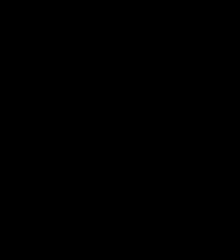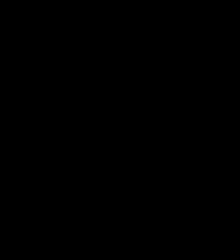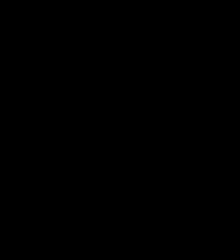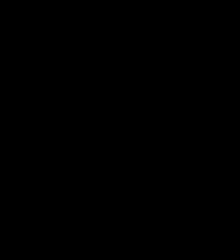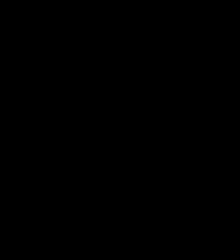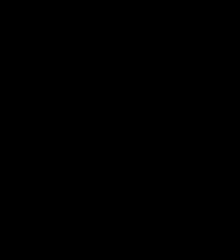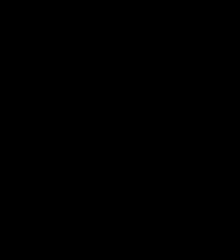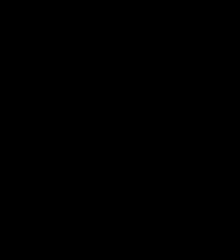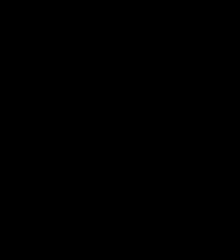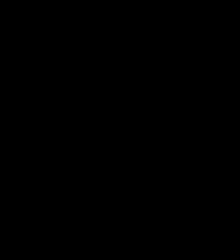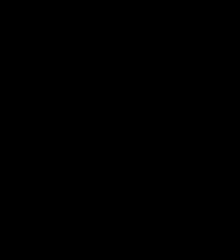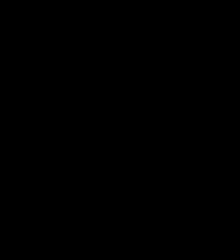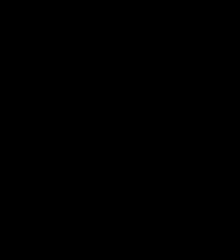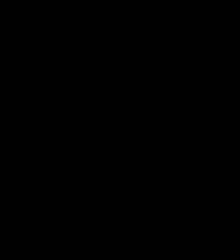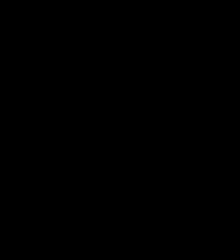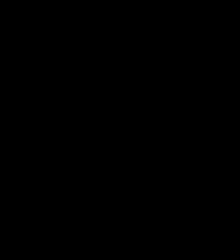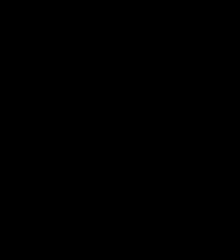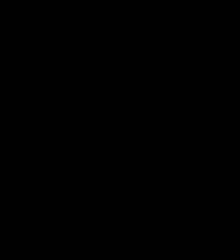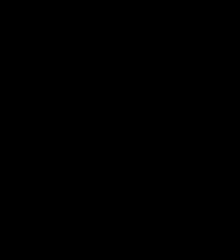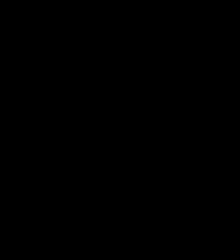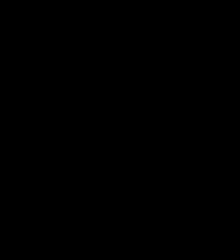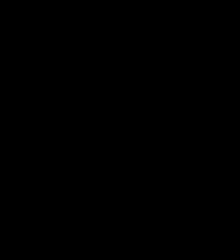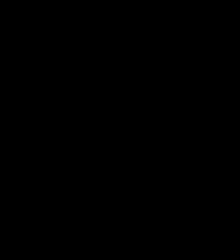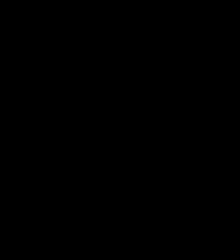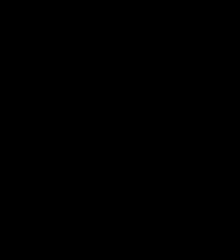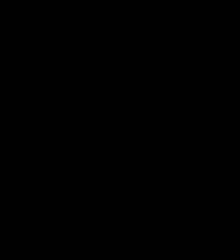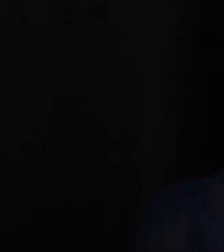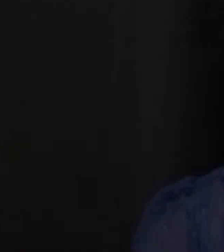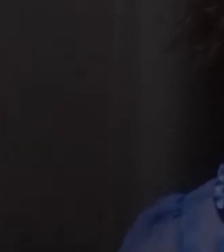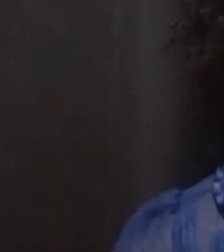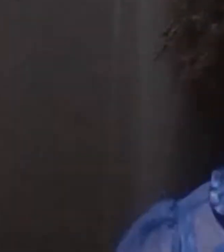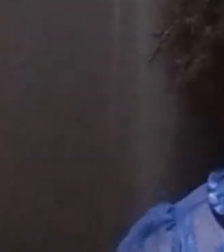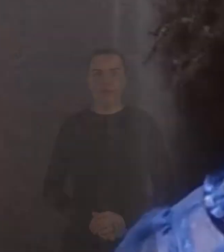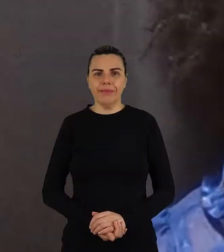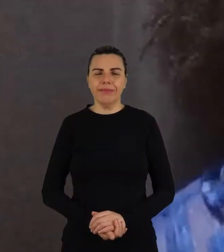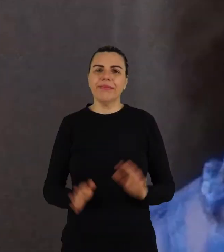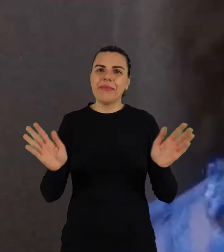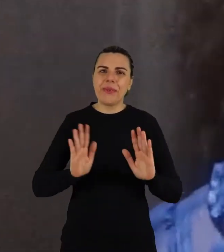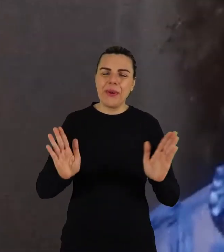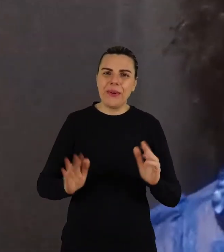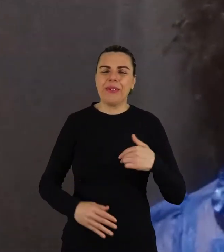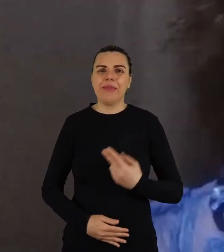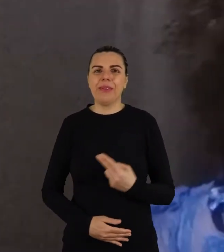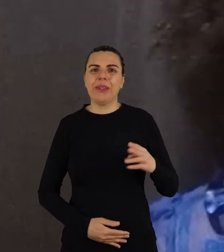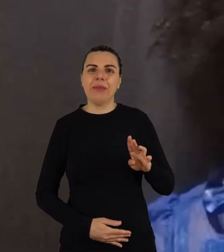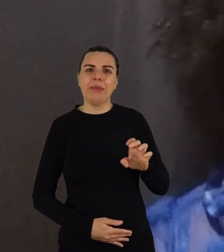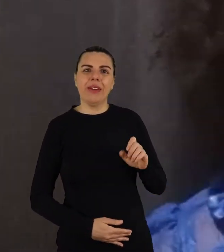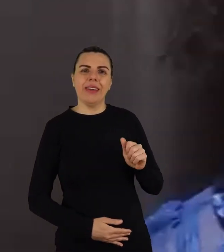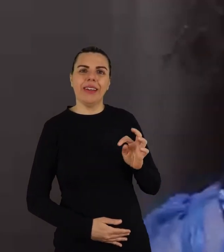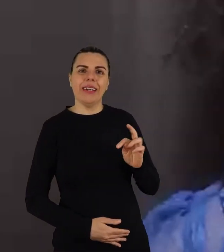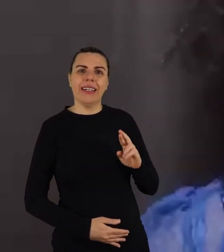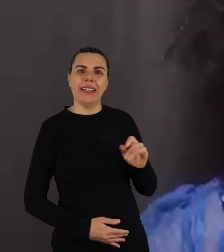fino e lábios grossos. Usa blusa azul e aparece dos ombros para cima. Olá, meu nome é